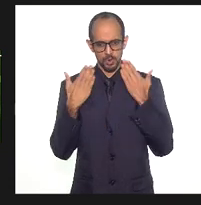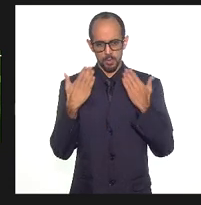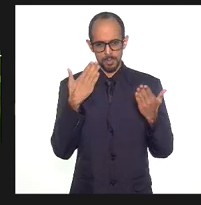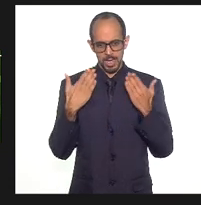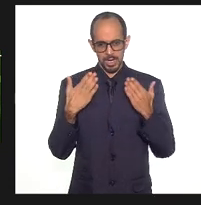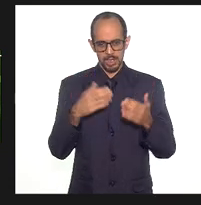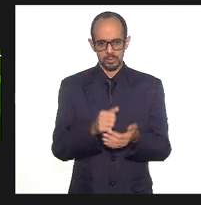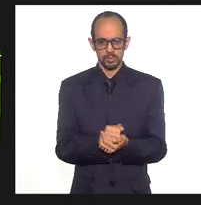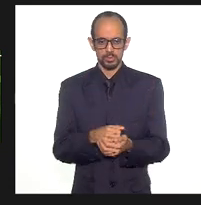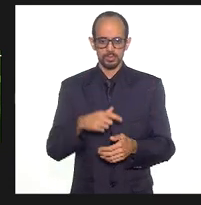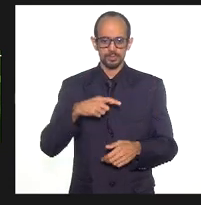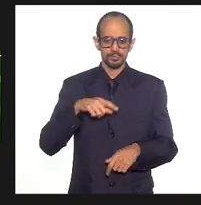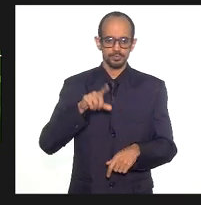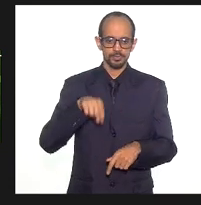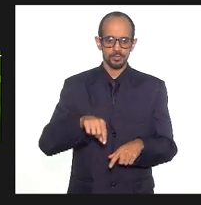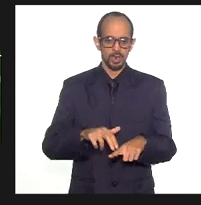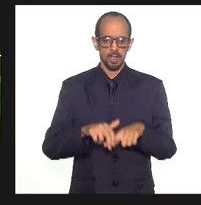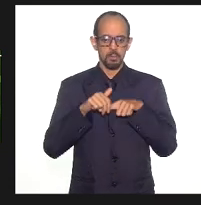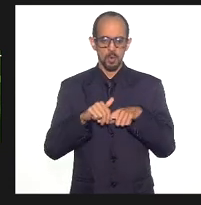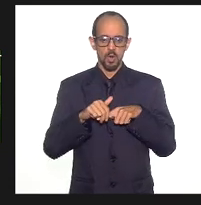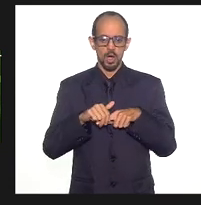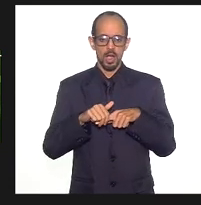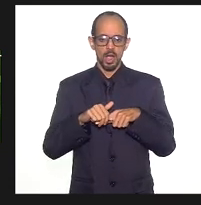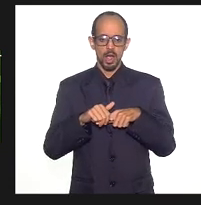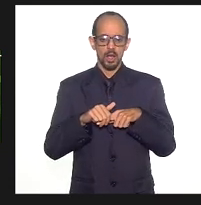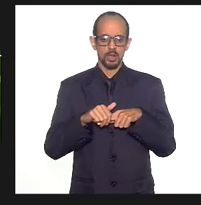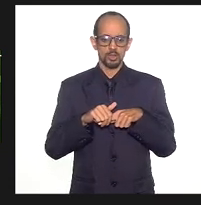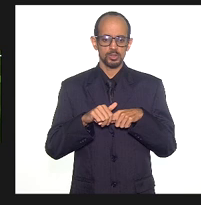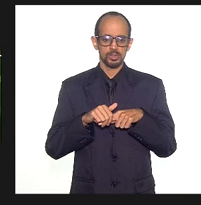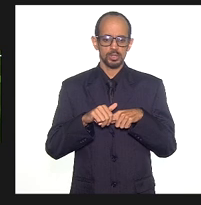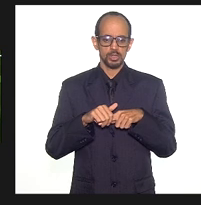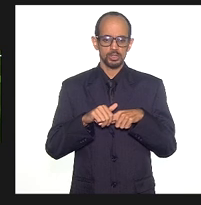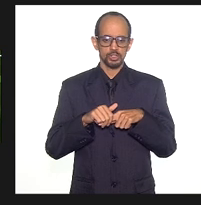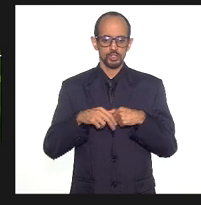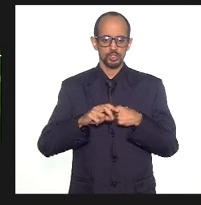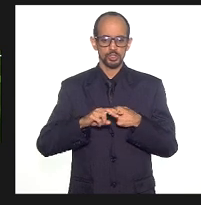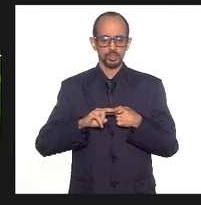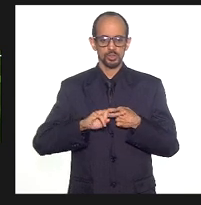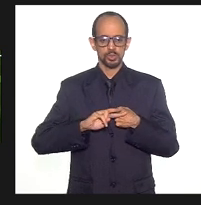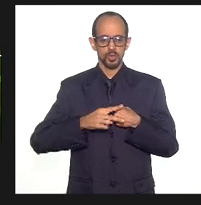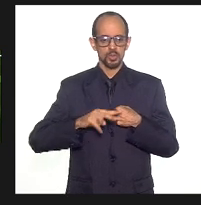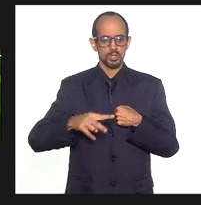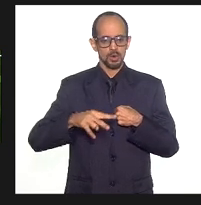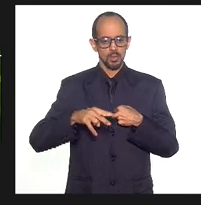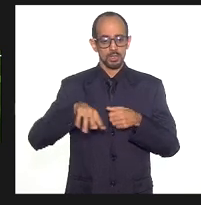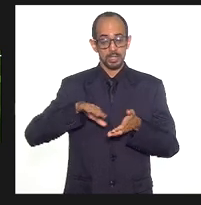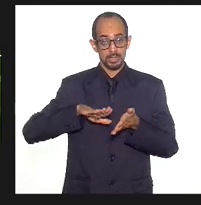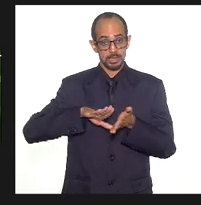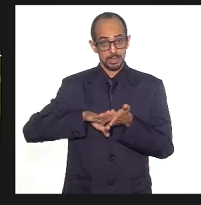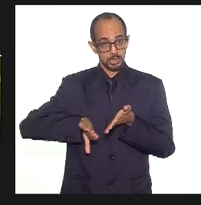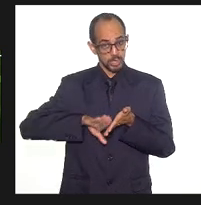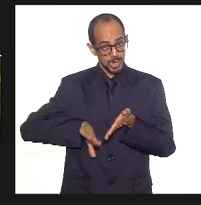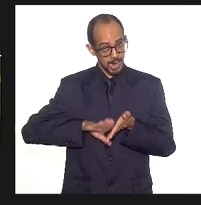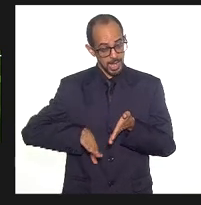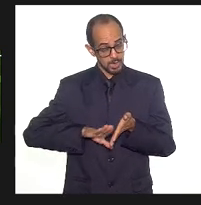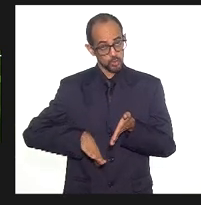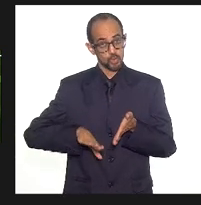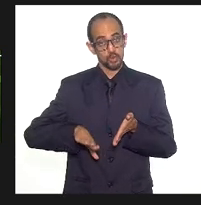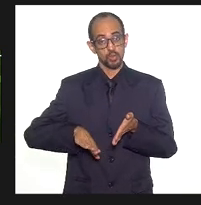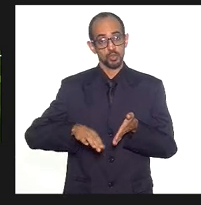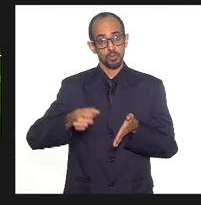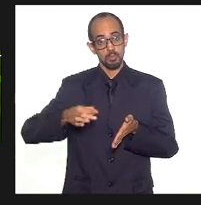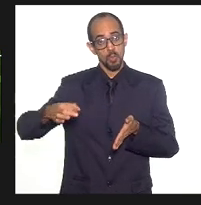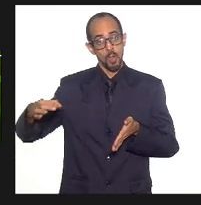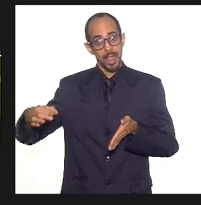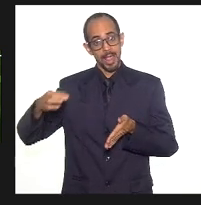decorrem basicamente de situações que de gastos em moeda estrangeira